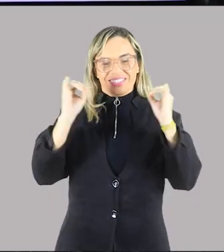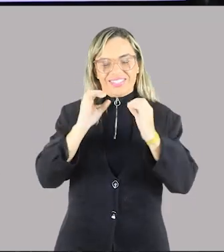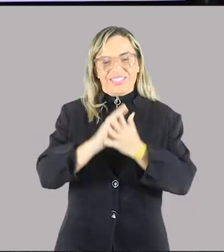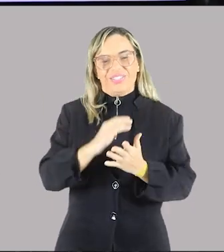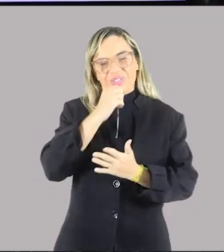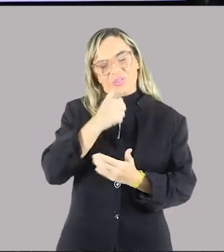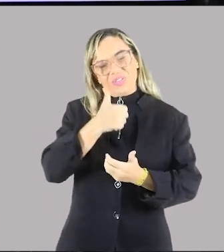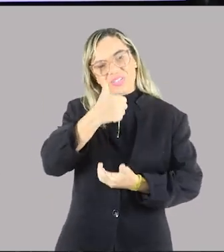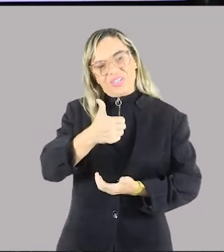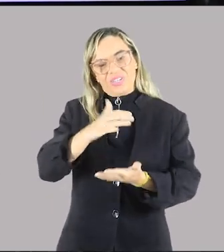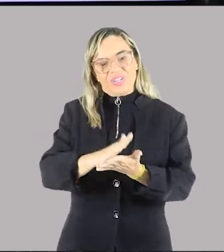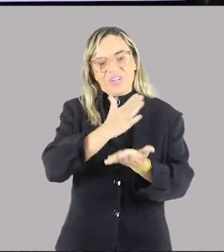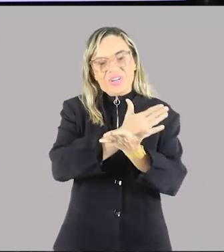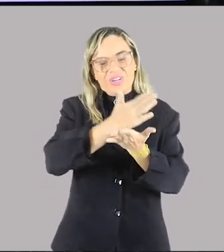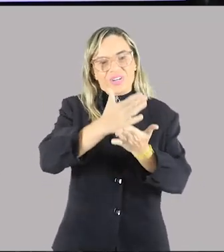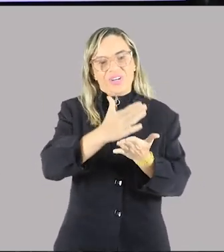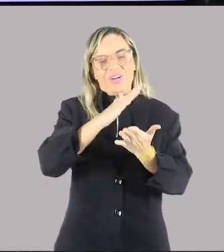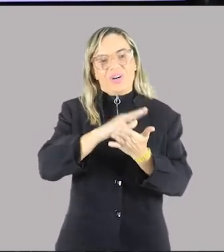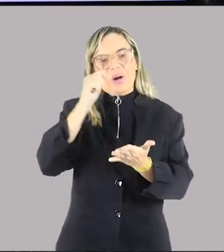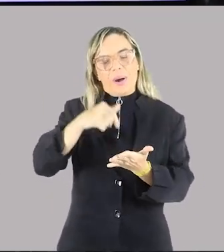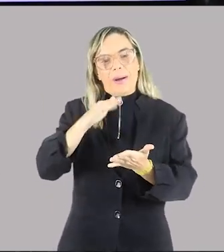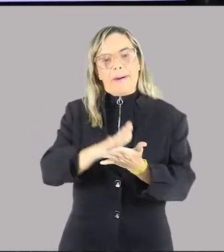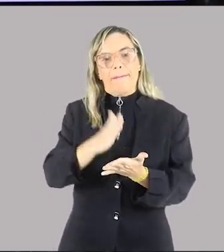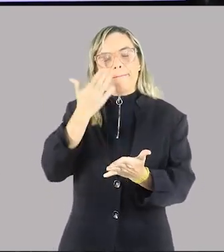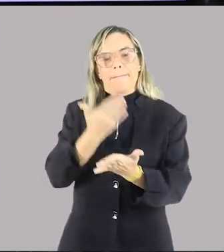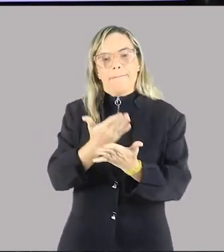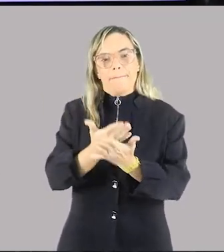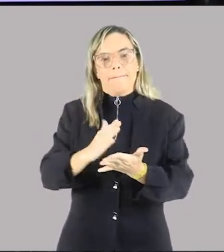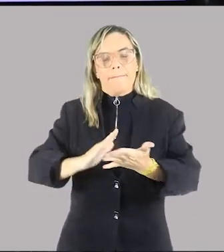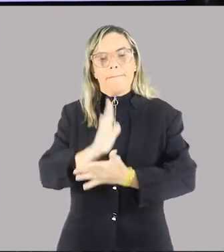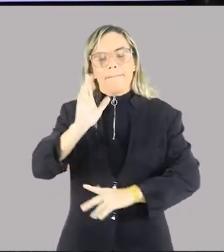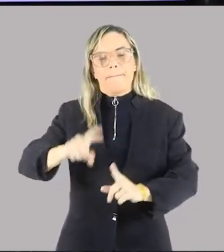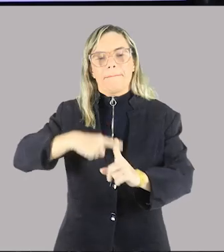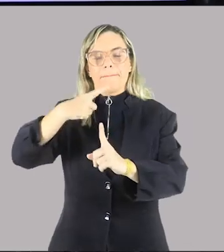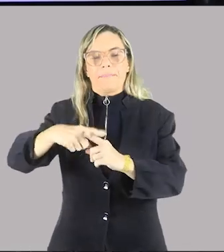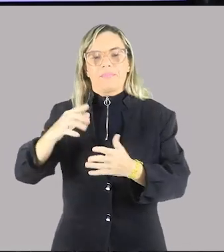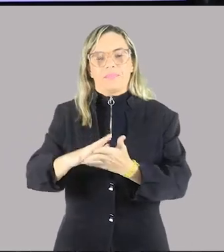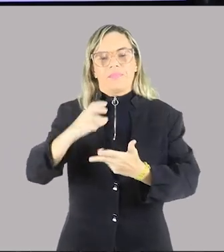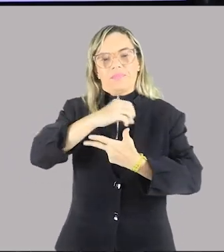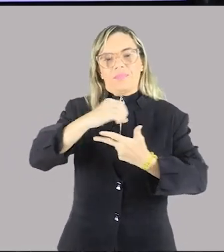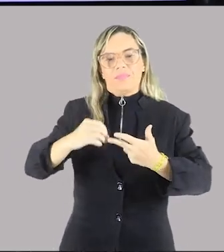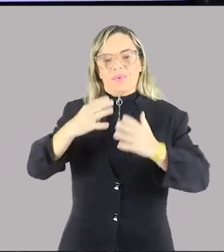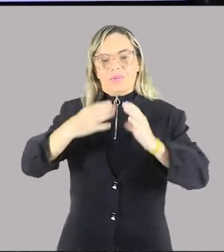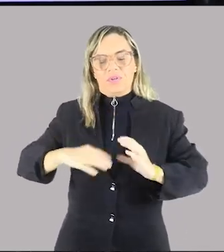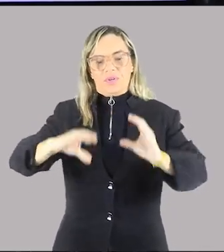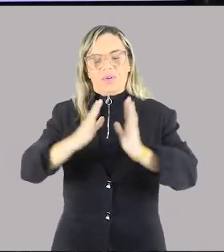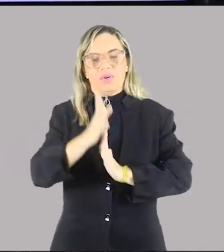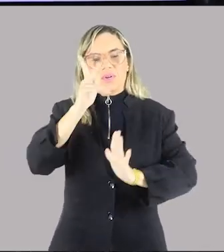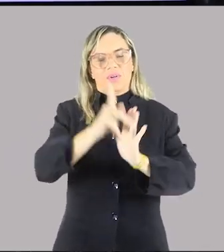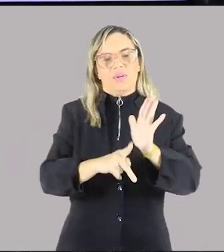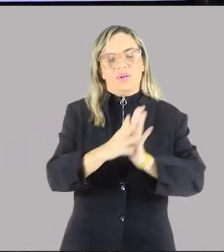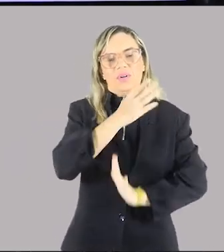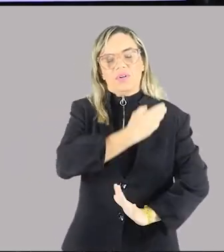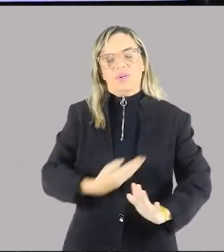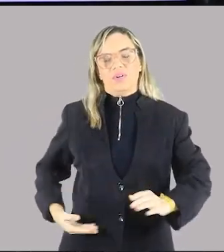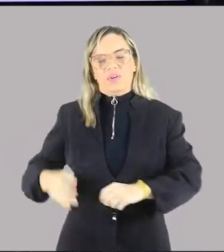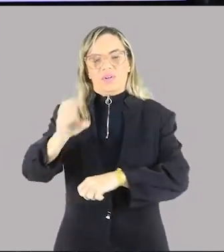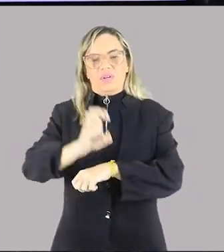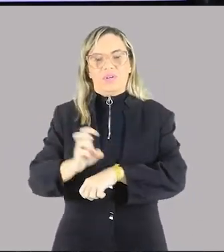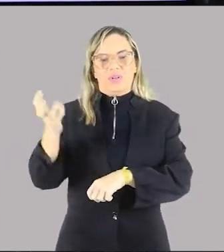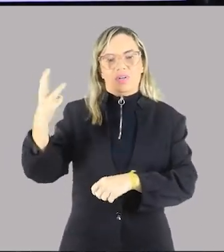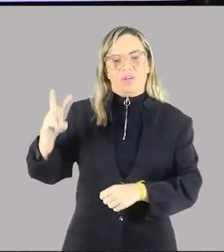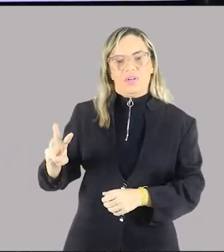Olá, tudo bem? Vamos iniciar agora mais uma aula do Aprova Mais Enem dos Concursos, uma iniciativa do Governo do Estado do Maranhão.